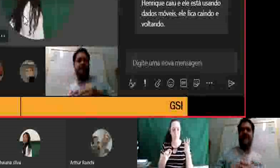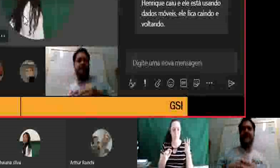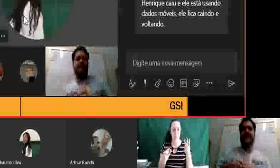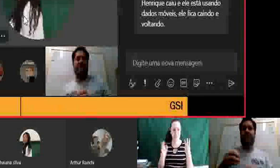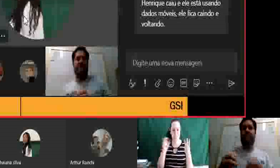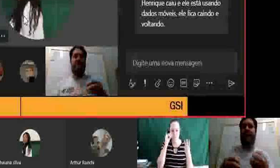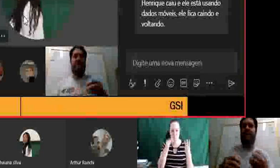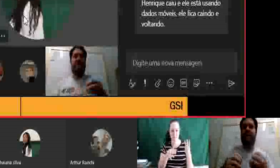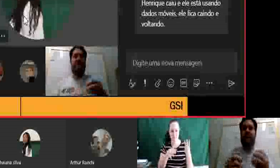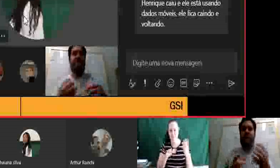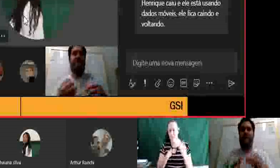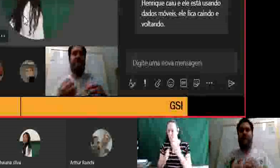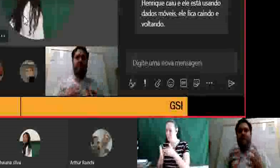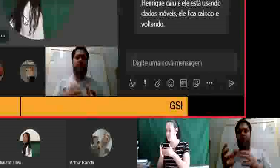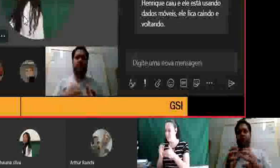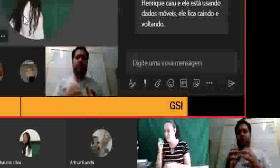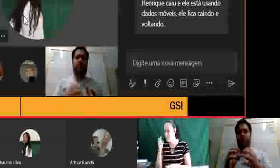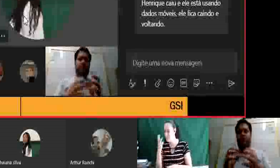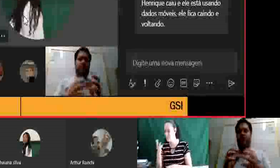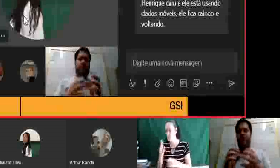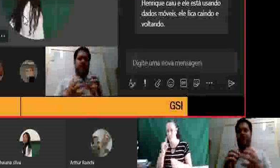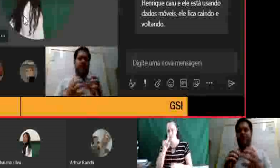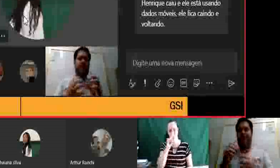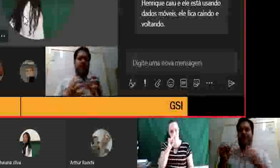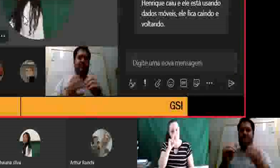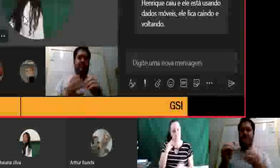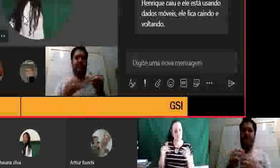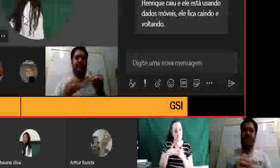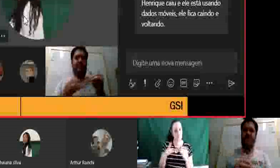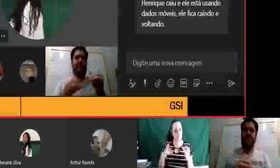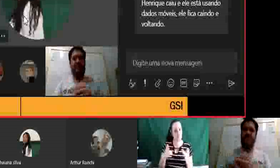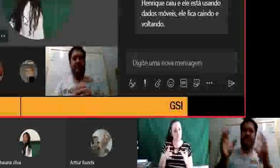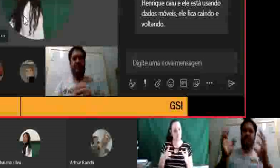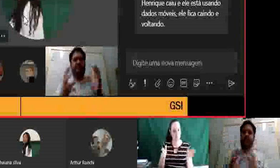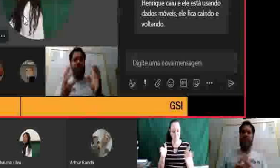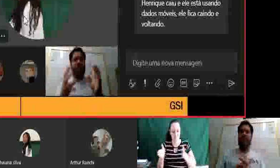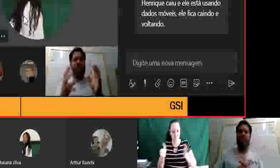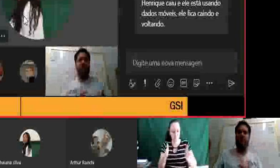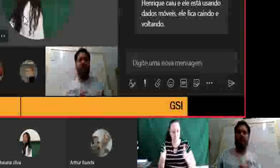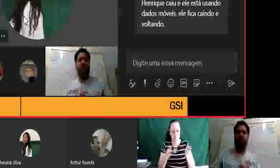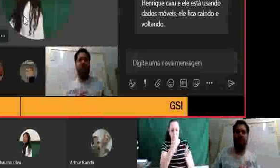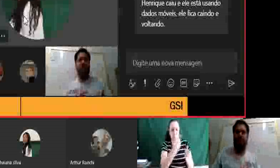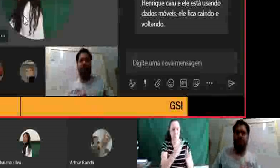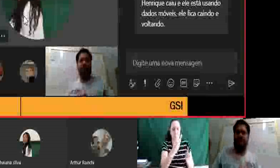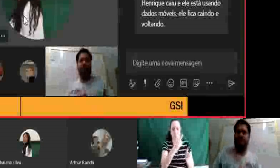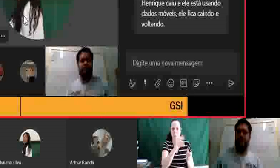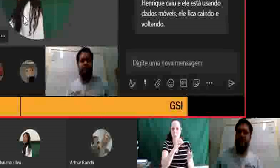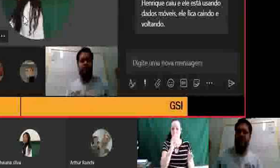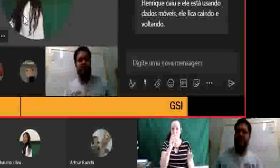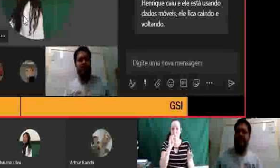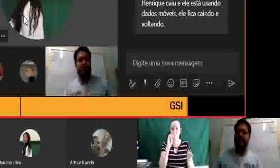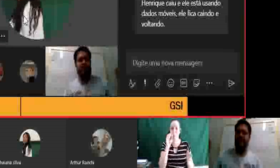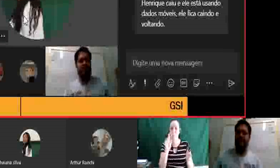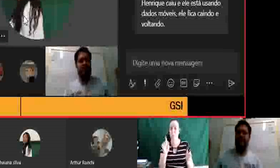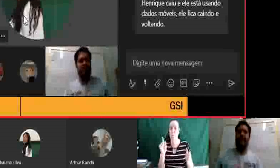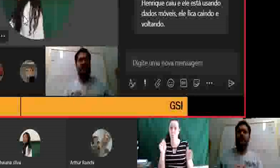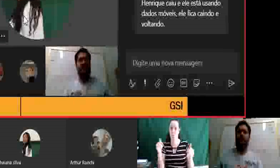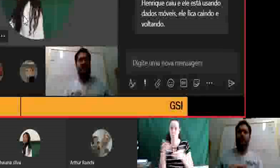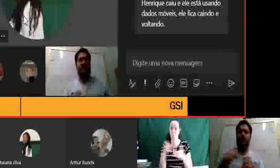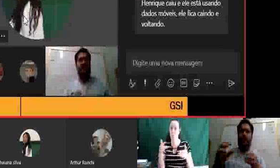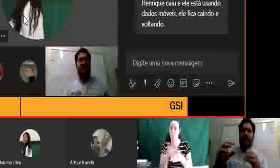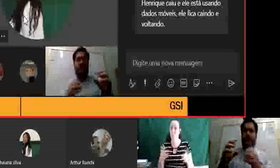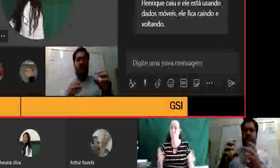www.nic.br. Endereços numéricos são excelentes para os computadores e outros dispositivos eletrônicos, mas são difíceis de memorizar para nós, seres humanos. Por isso,